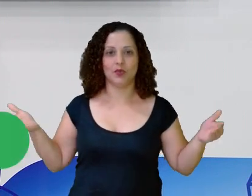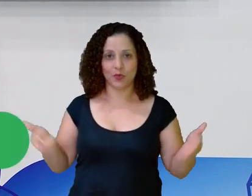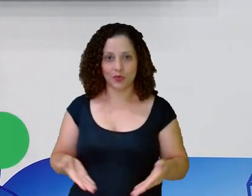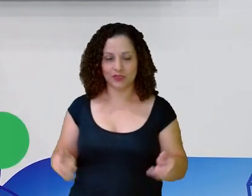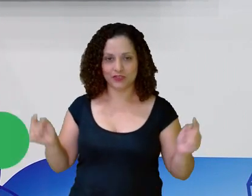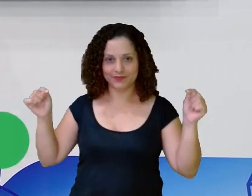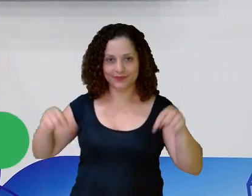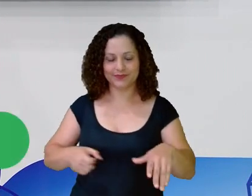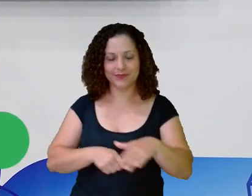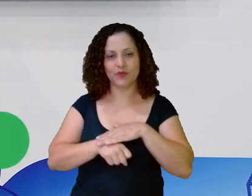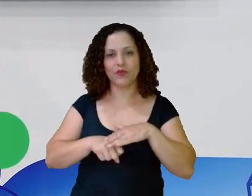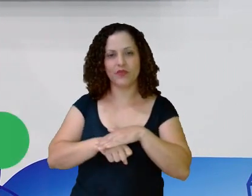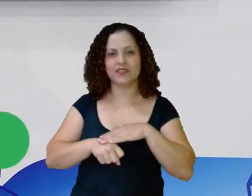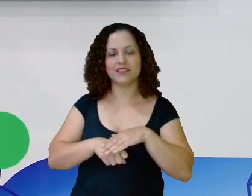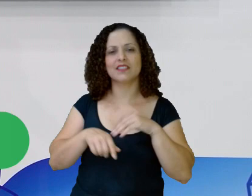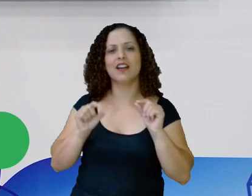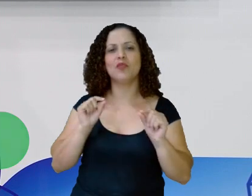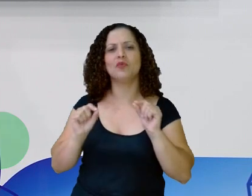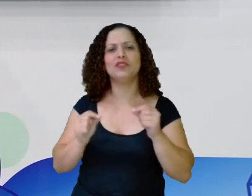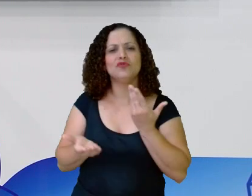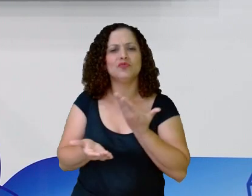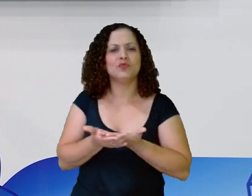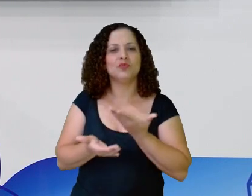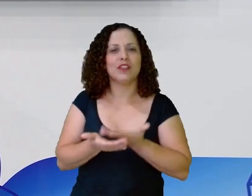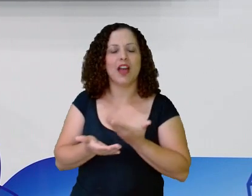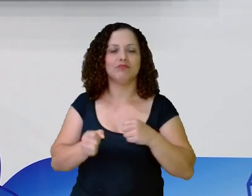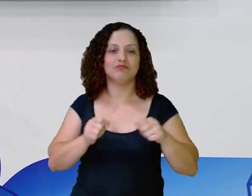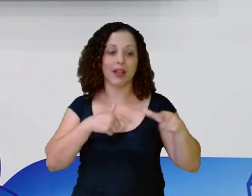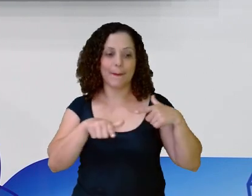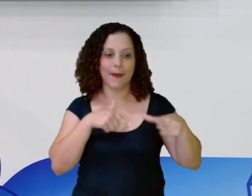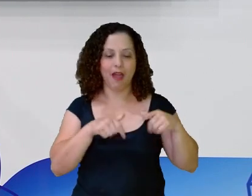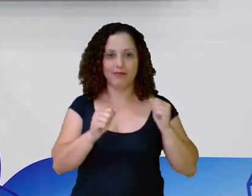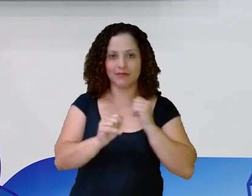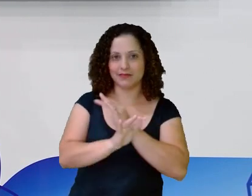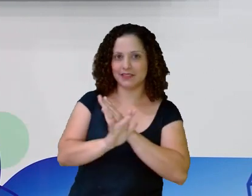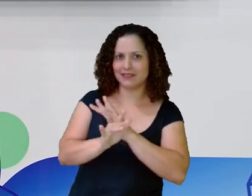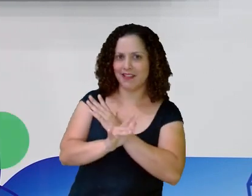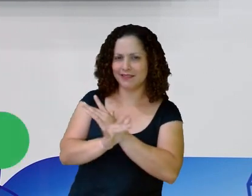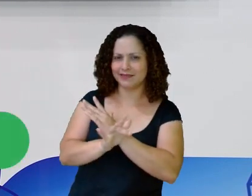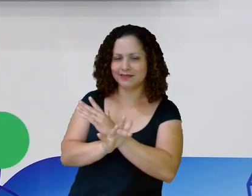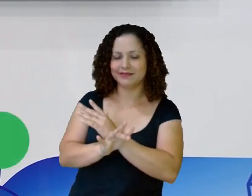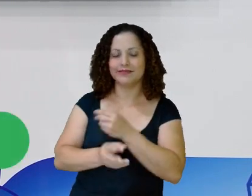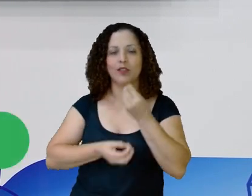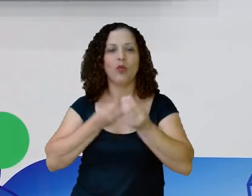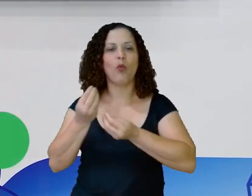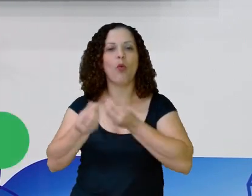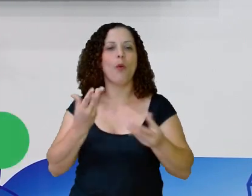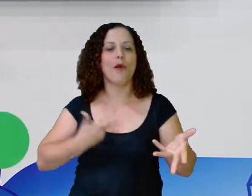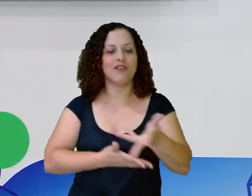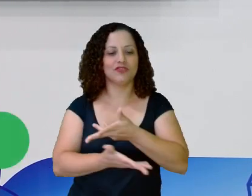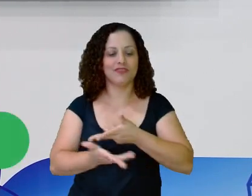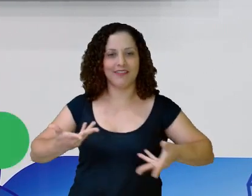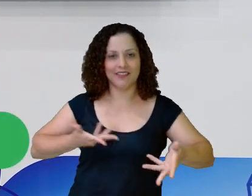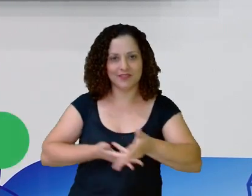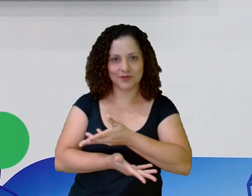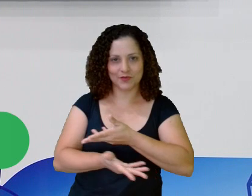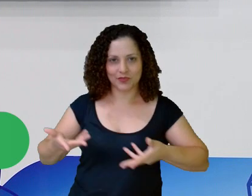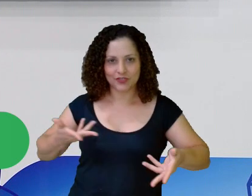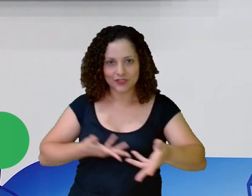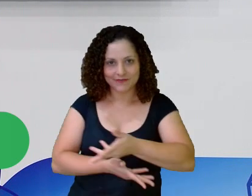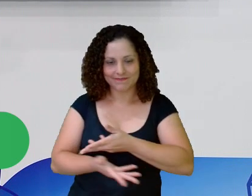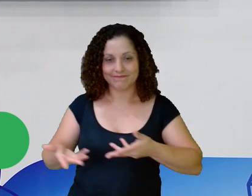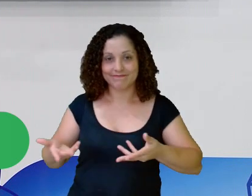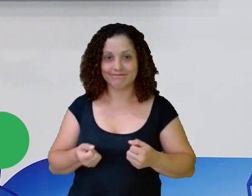nós iremos conversar sobre o trabalho e a produção na cidade. Como se dão as relações